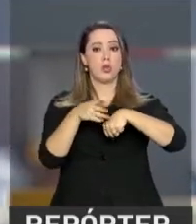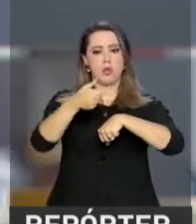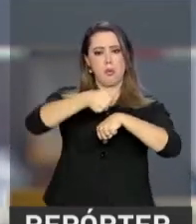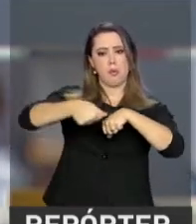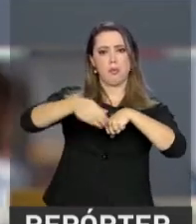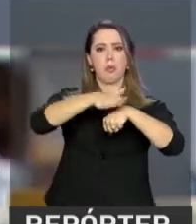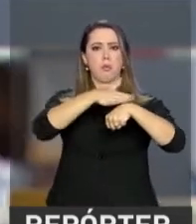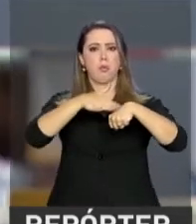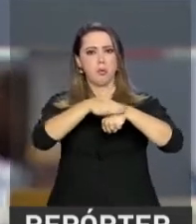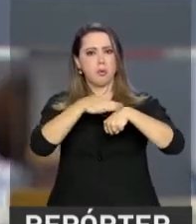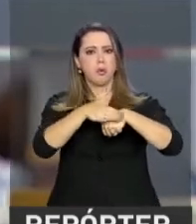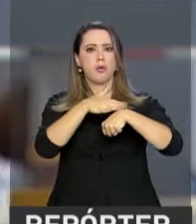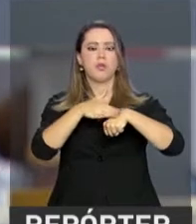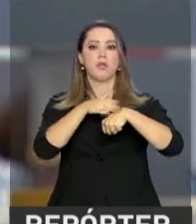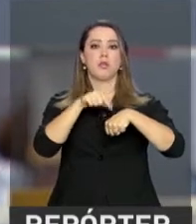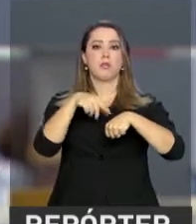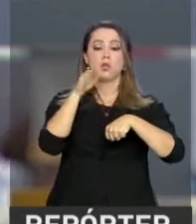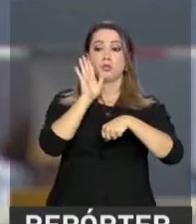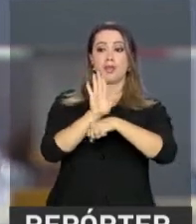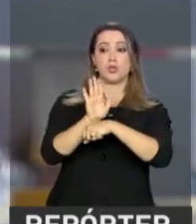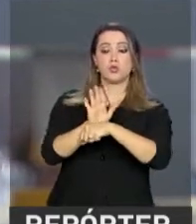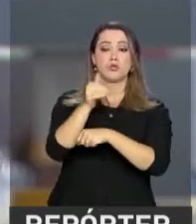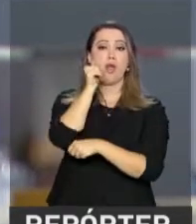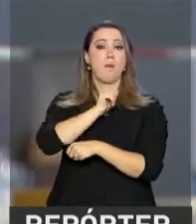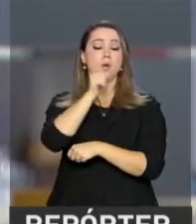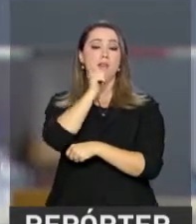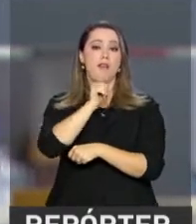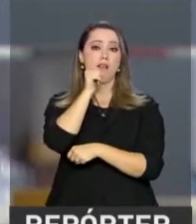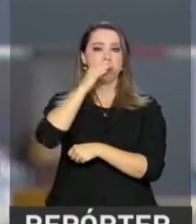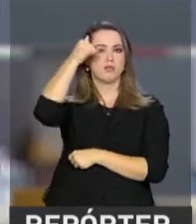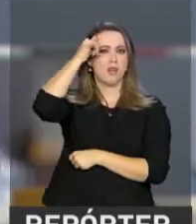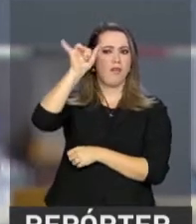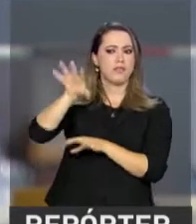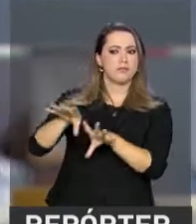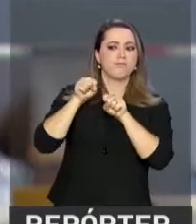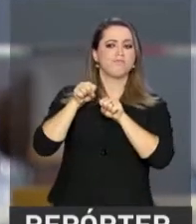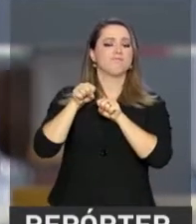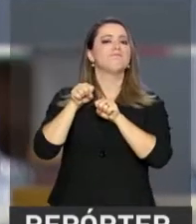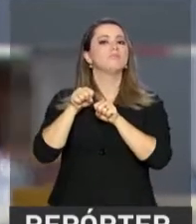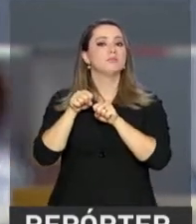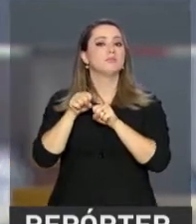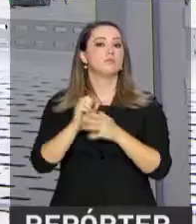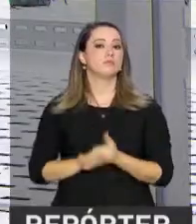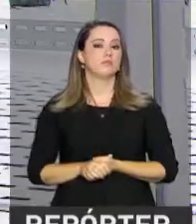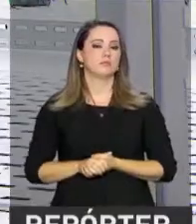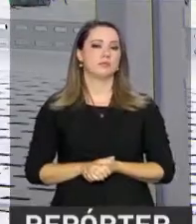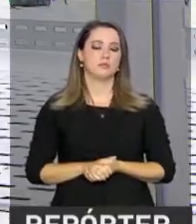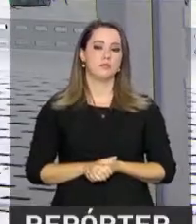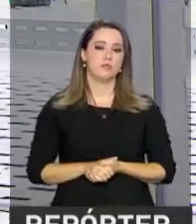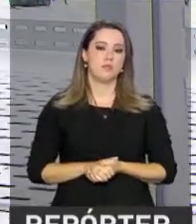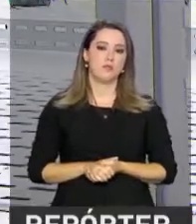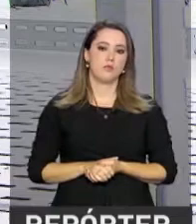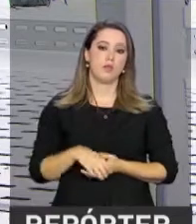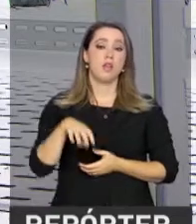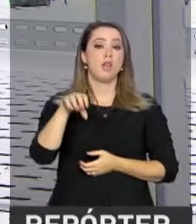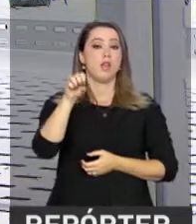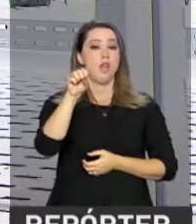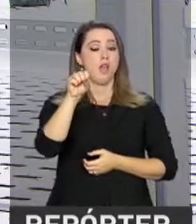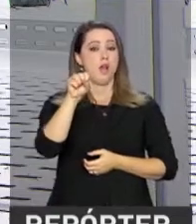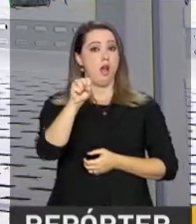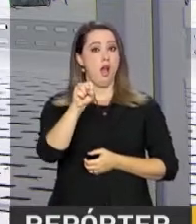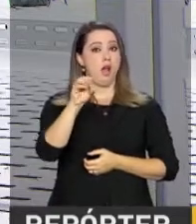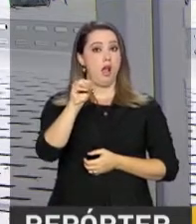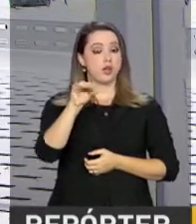como um produto para a mulher se precaver da contaminação com o hiv a soja foi escolhida por